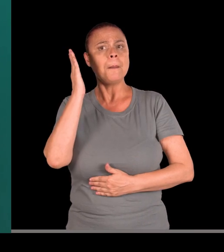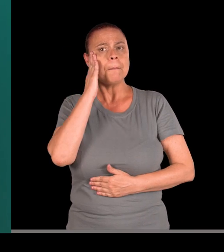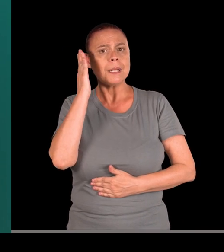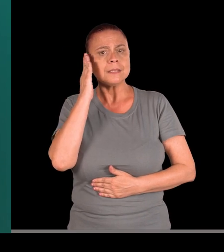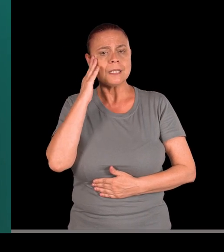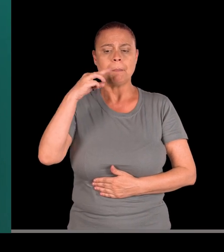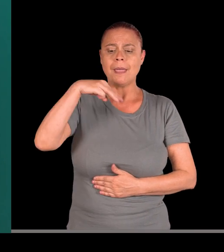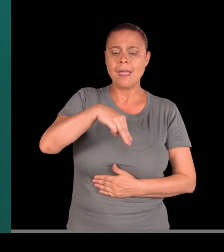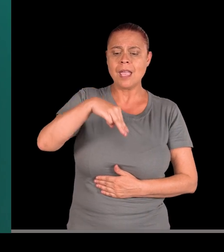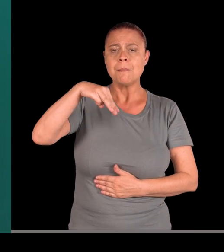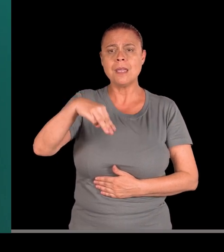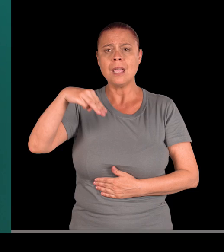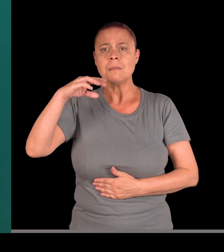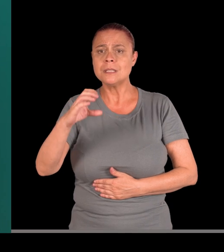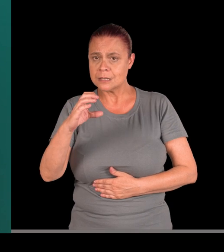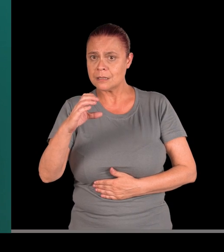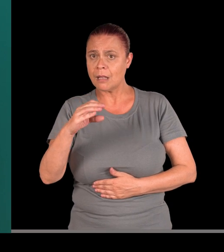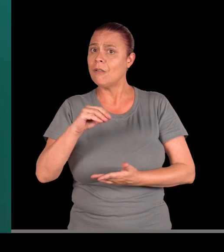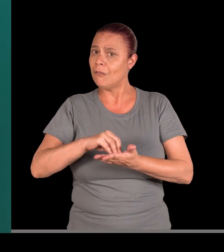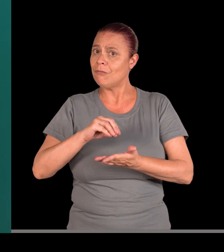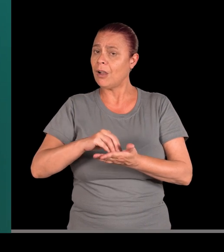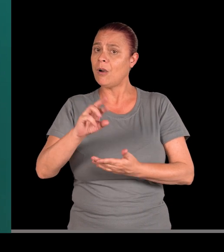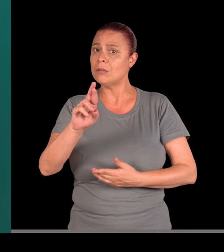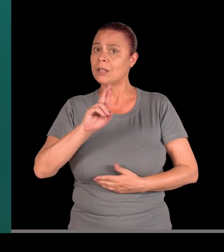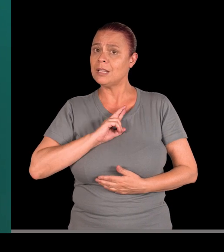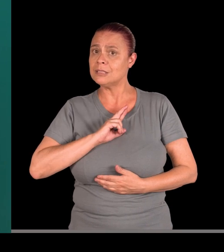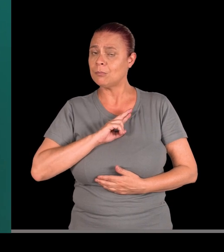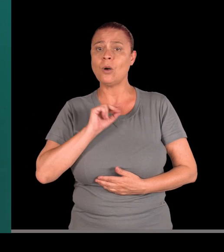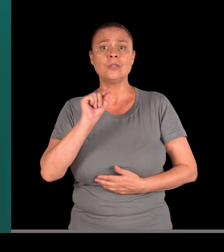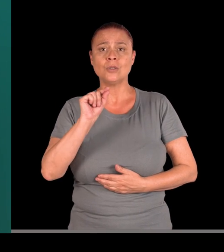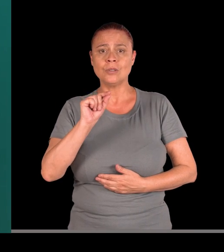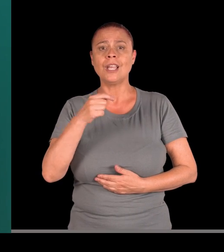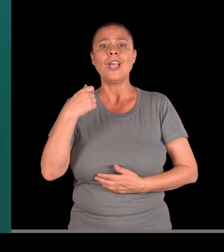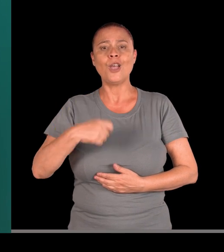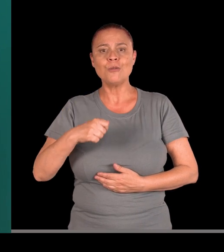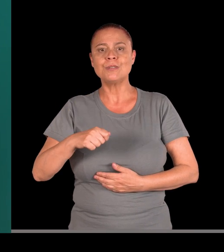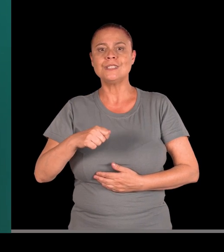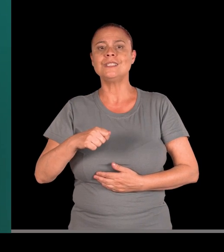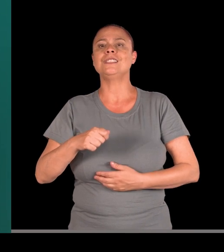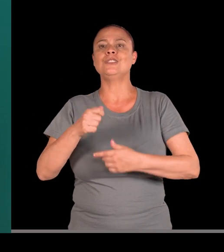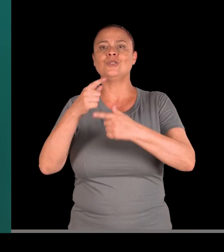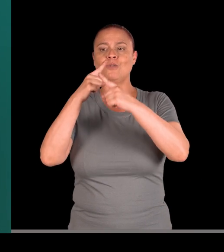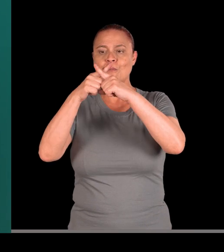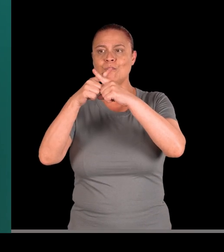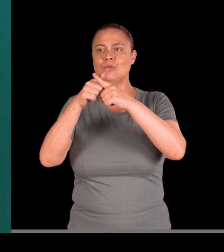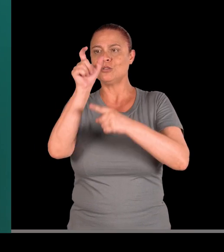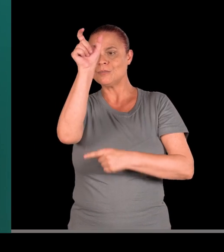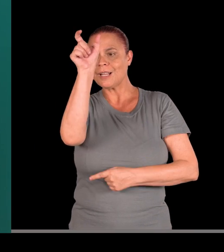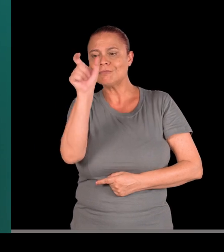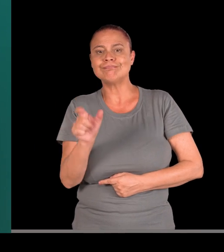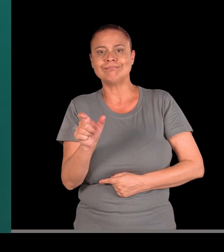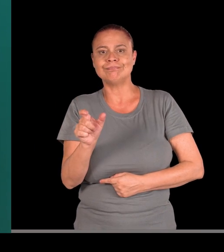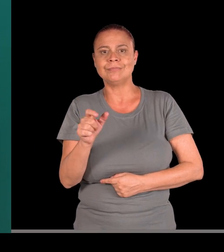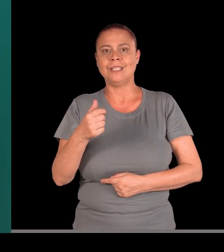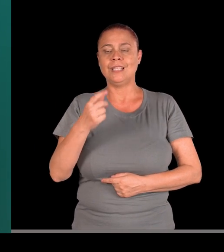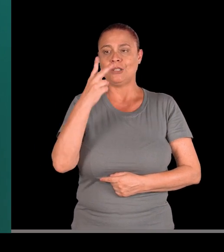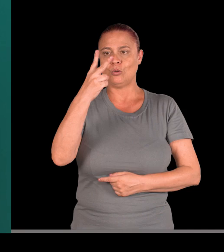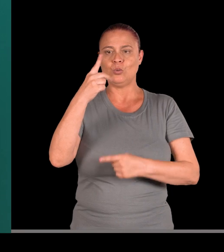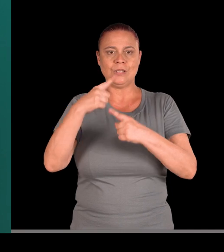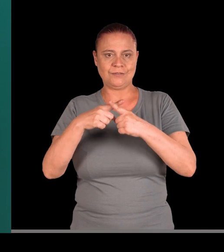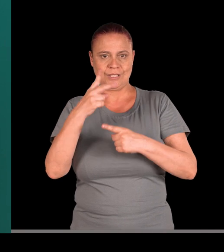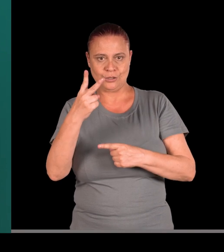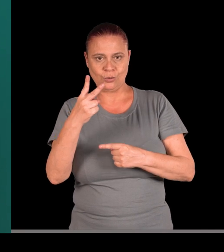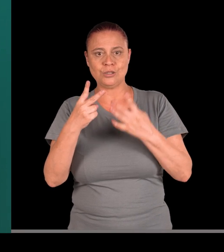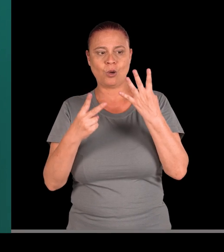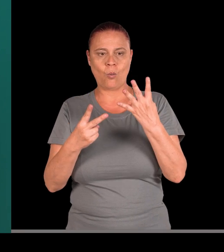sabermos qual é o mínimo múltiplo comum de 12 e 8, eu vou multiplicar esses números aqui. 2